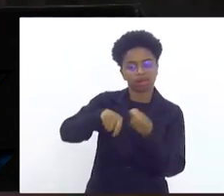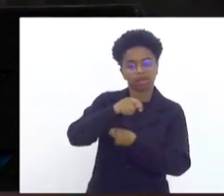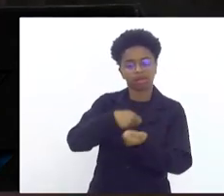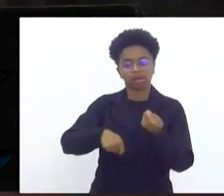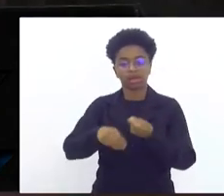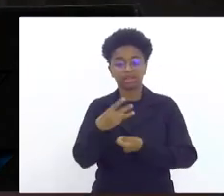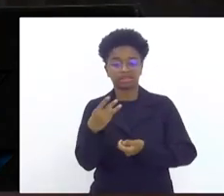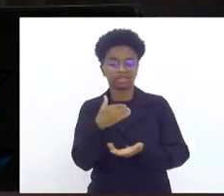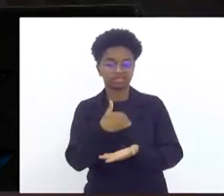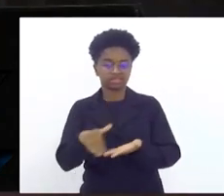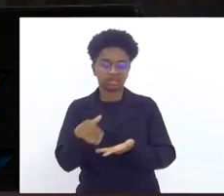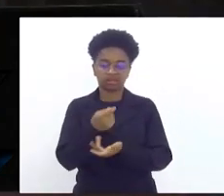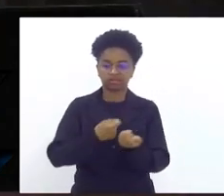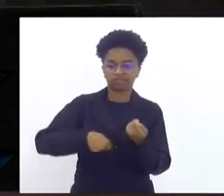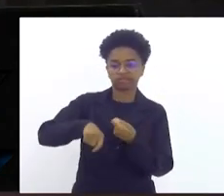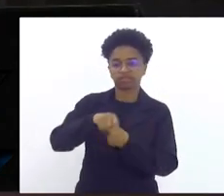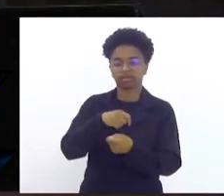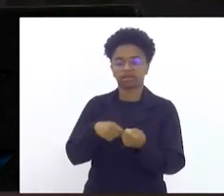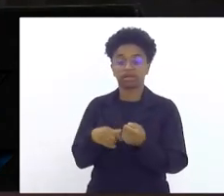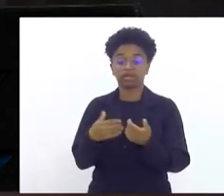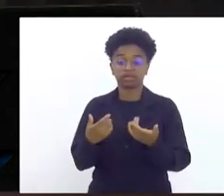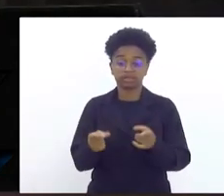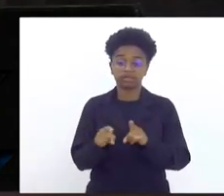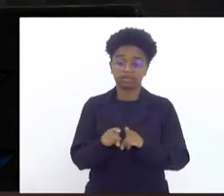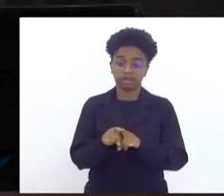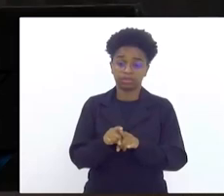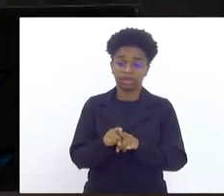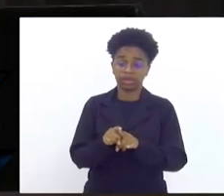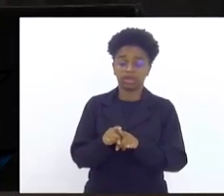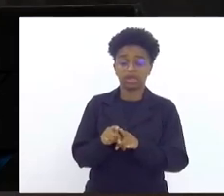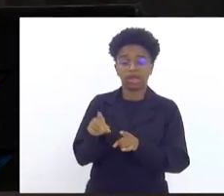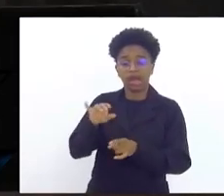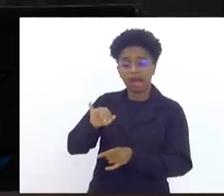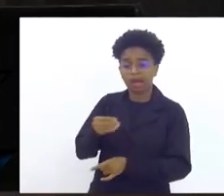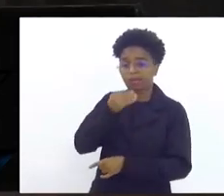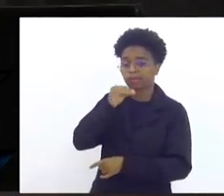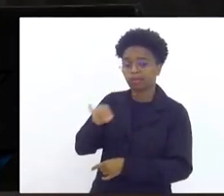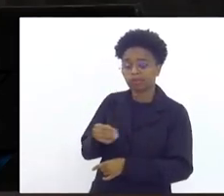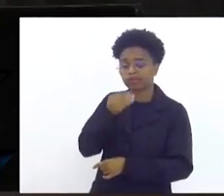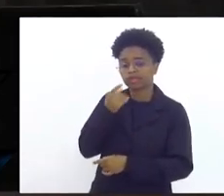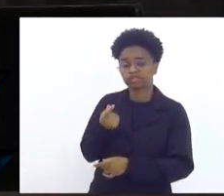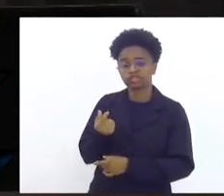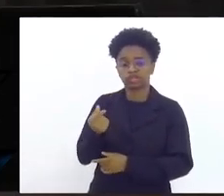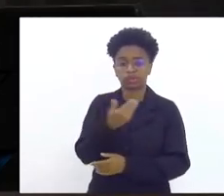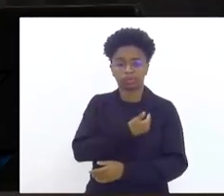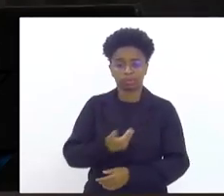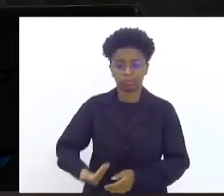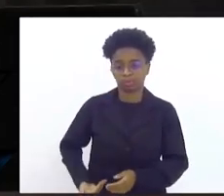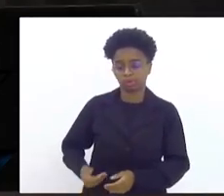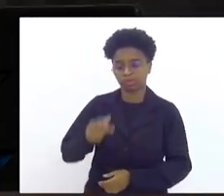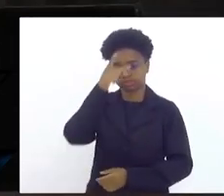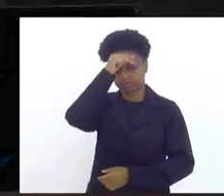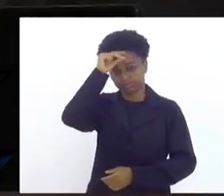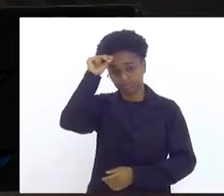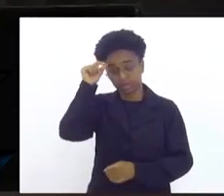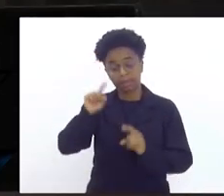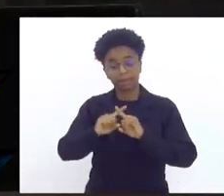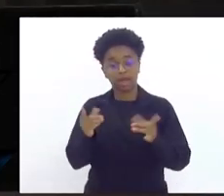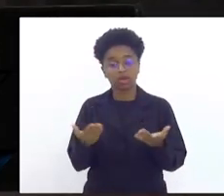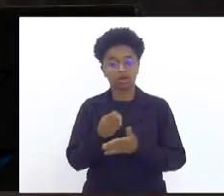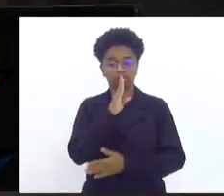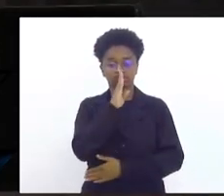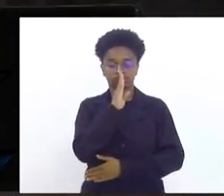secretarias botaram lá mamaram na tetinha da vaca dos cofres públicos municipais E agora se